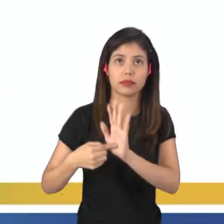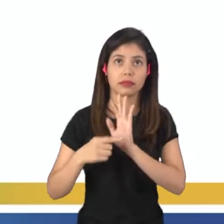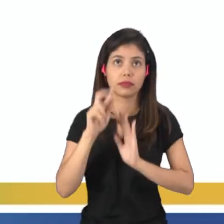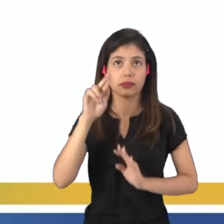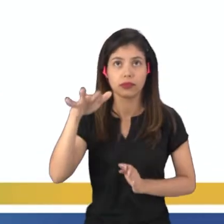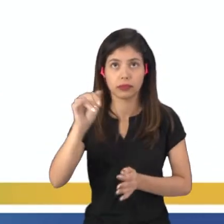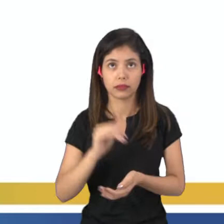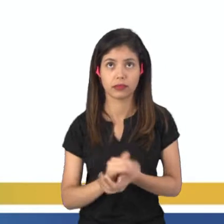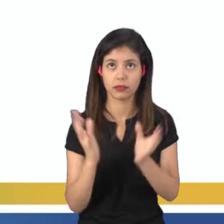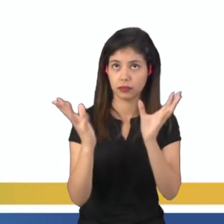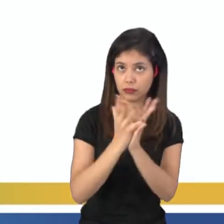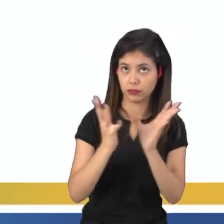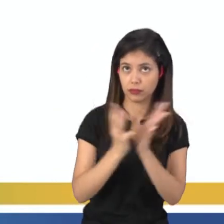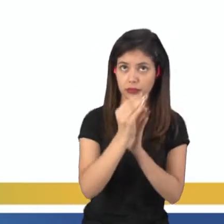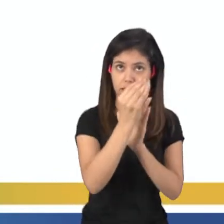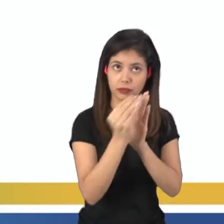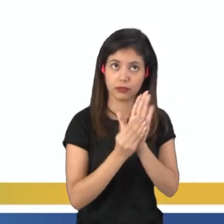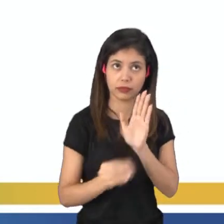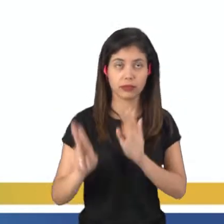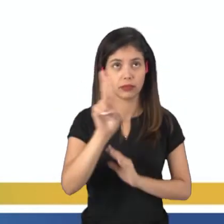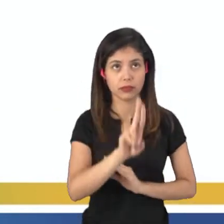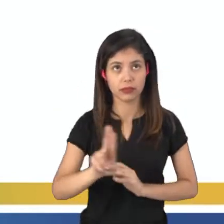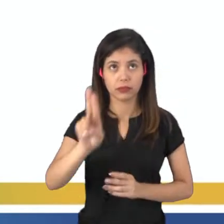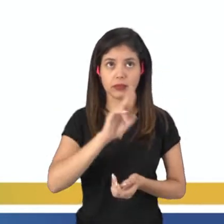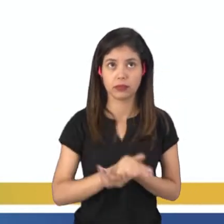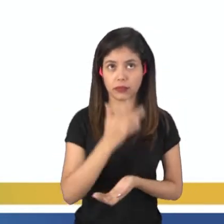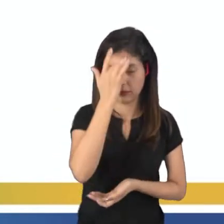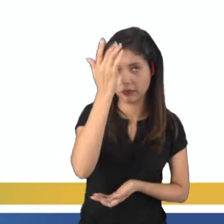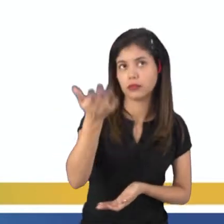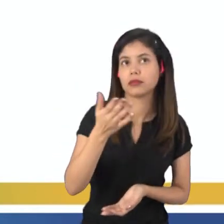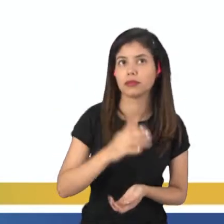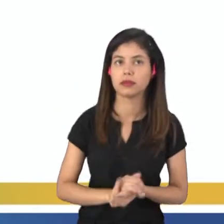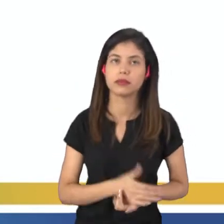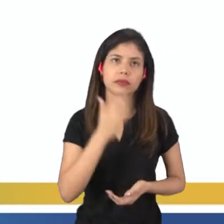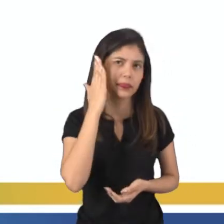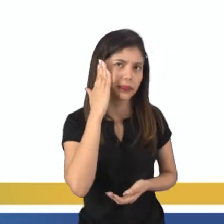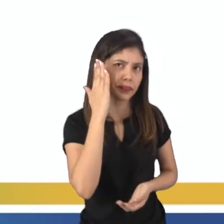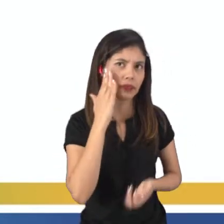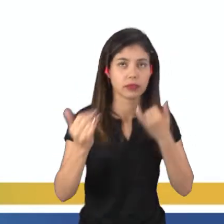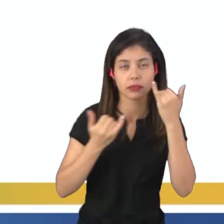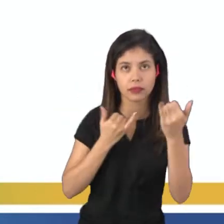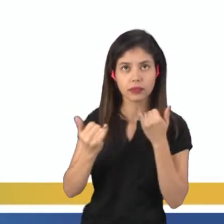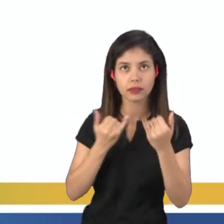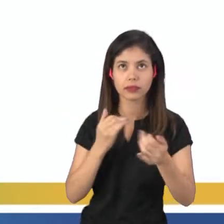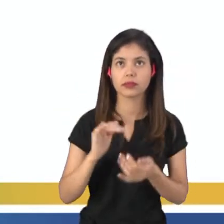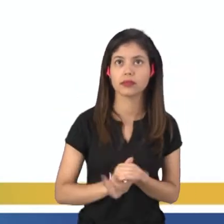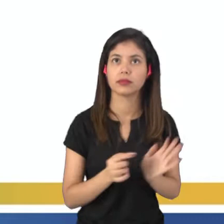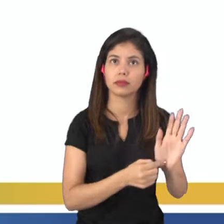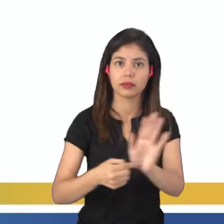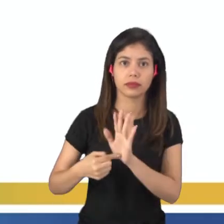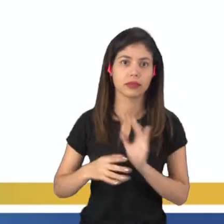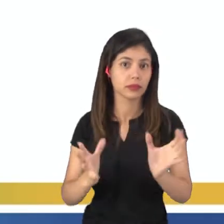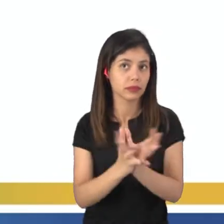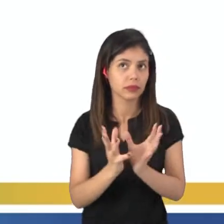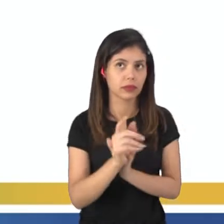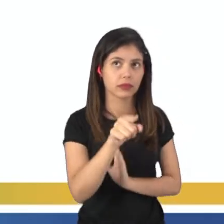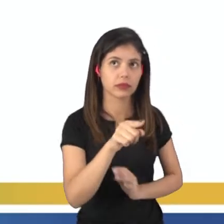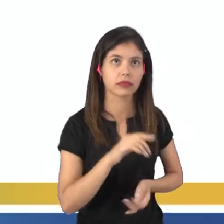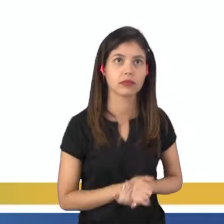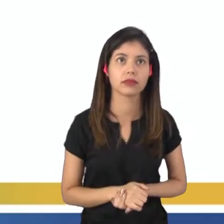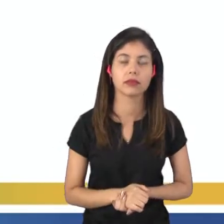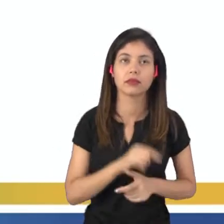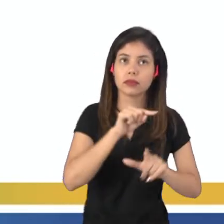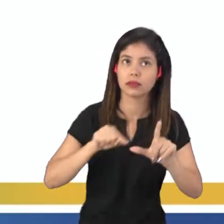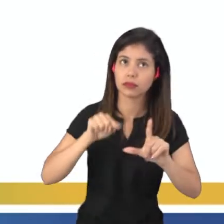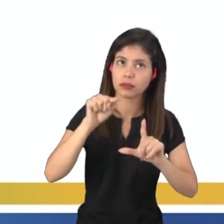representação geométrica, né, de um conjunto de dados usado aí para facilitar a compreensão das informações apresentadas nesse